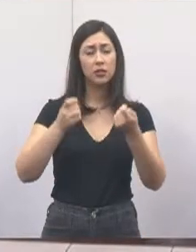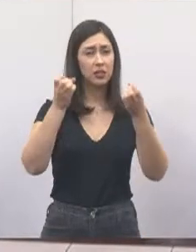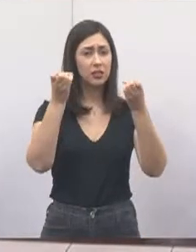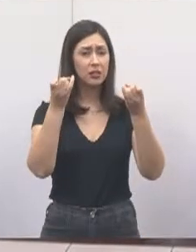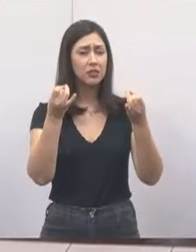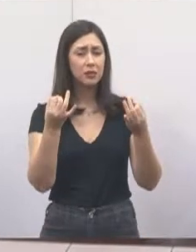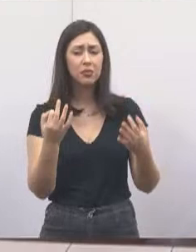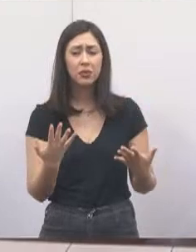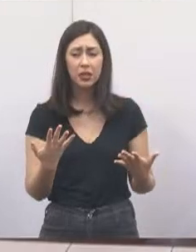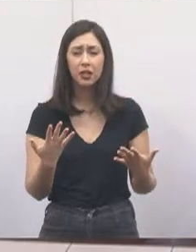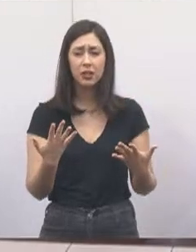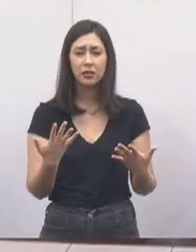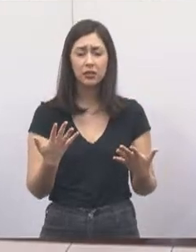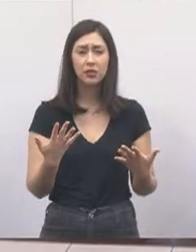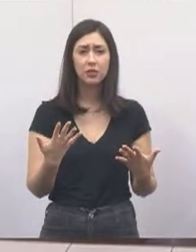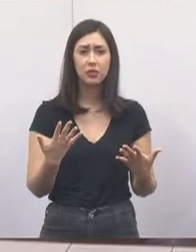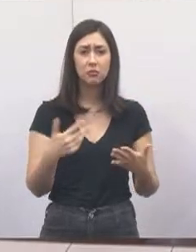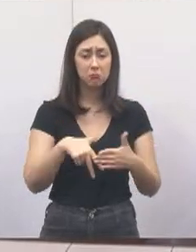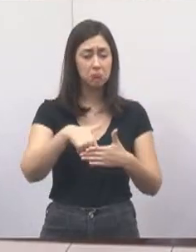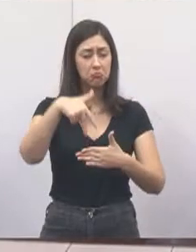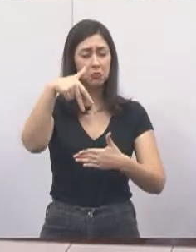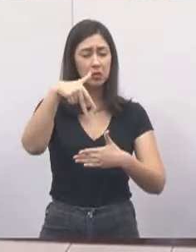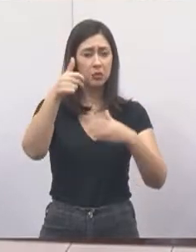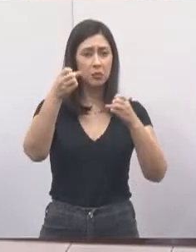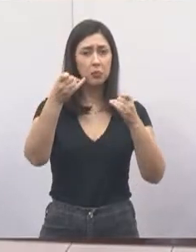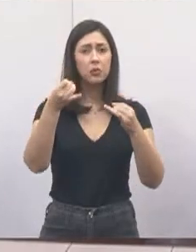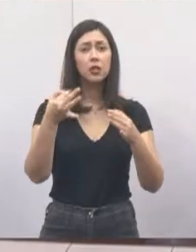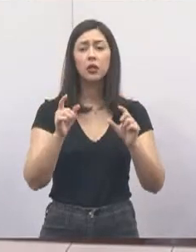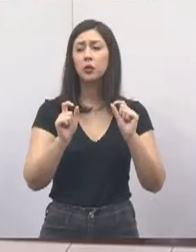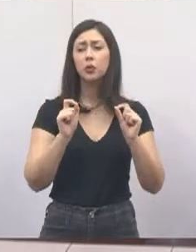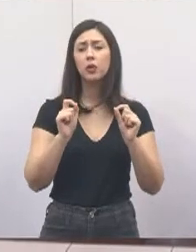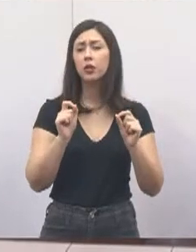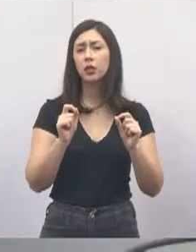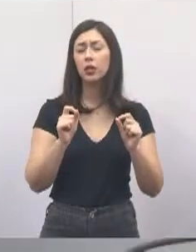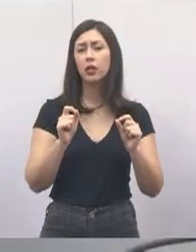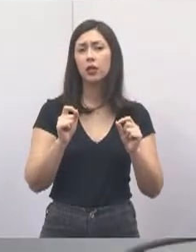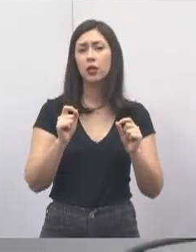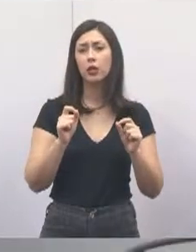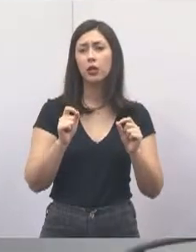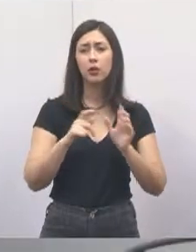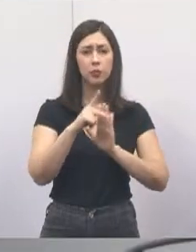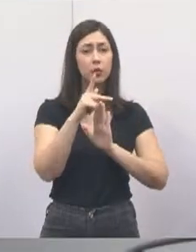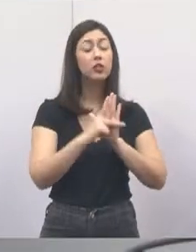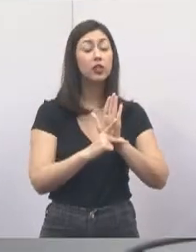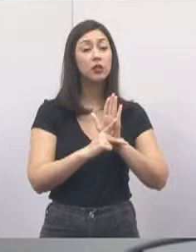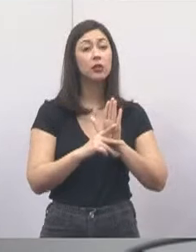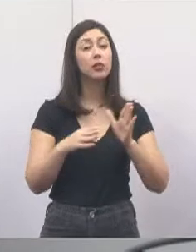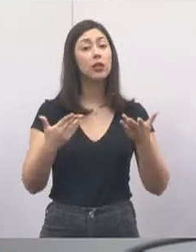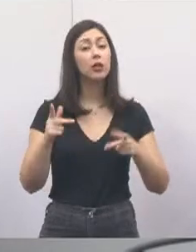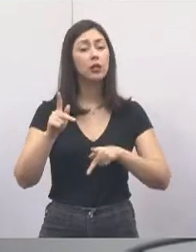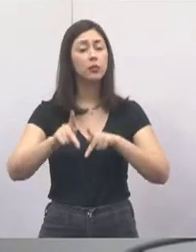falasse para nós na Tribuna sobre o que o projeto até para a população entender